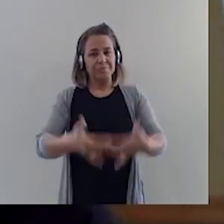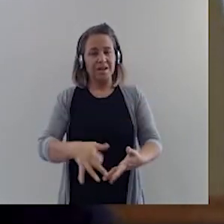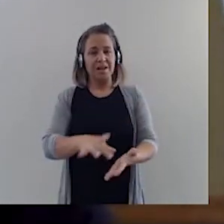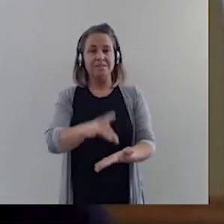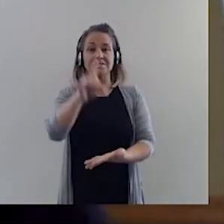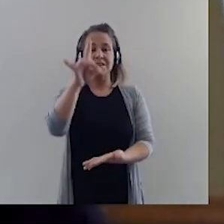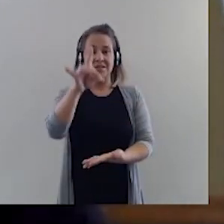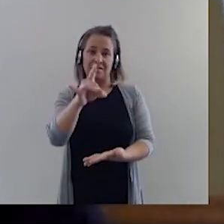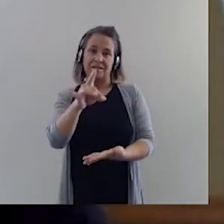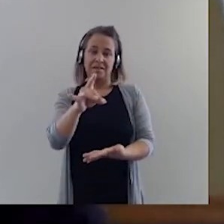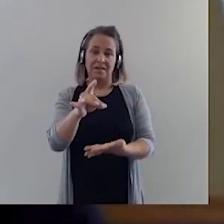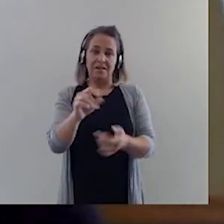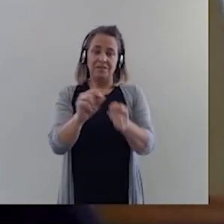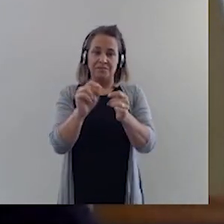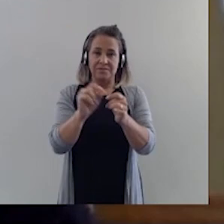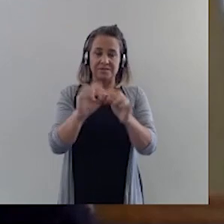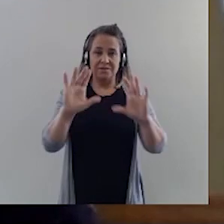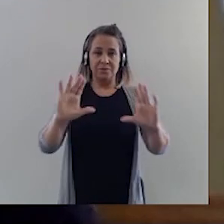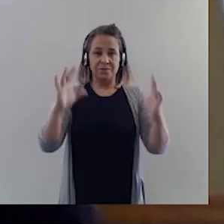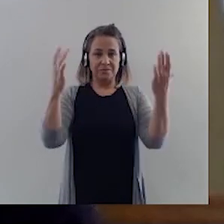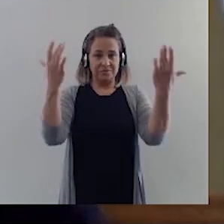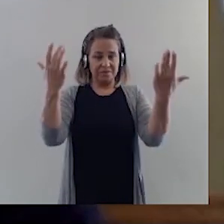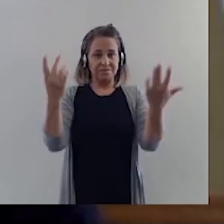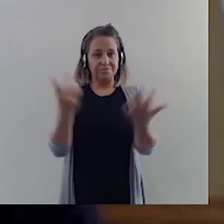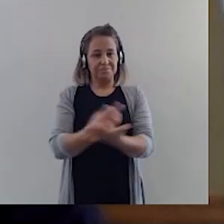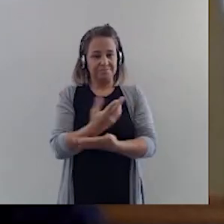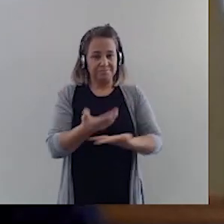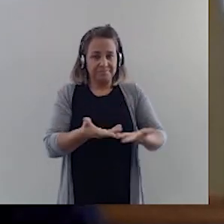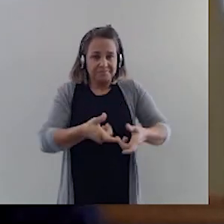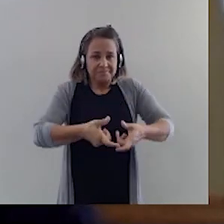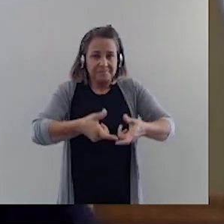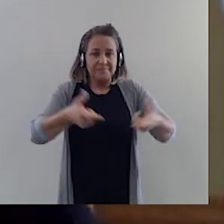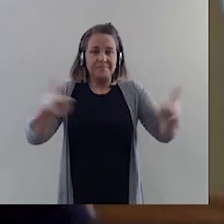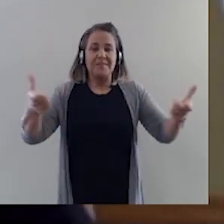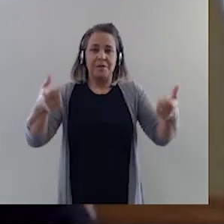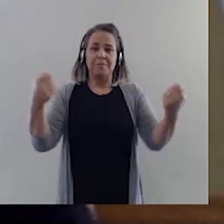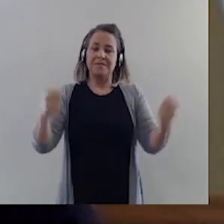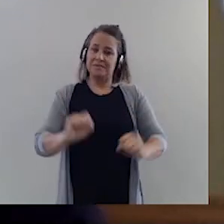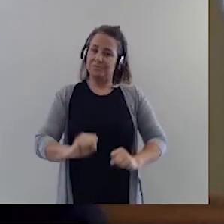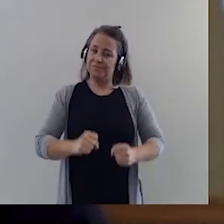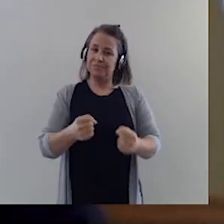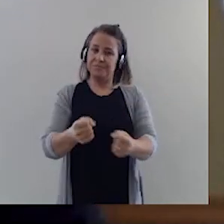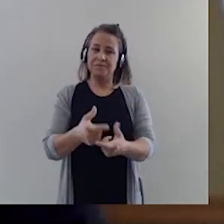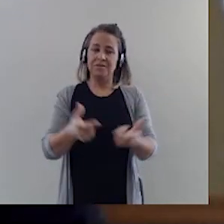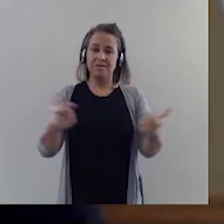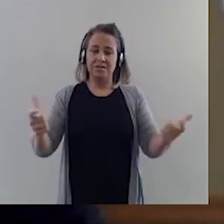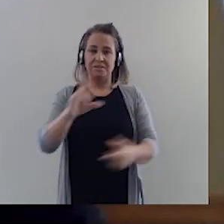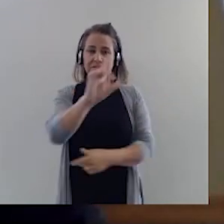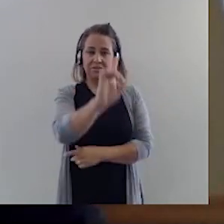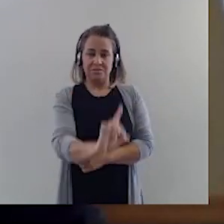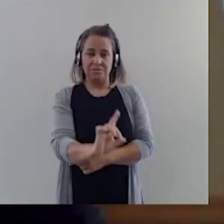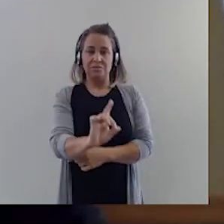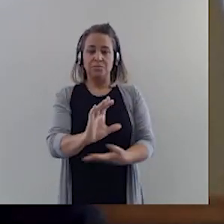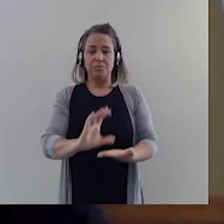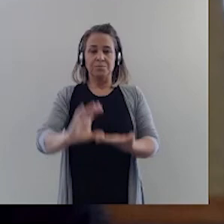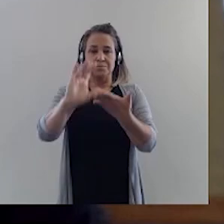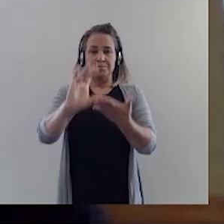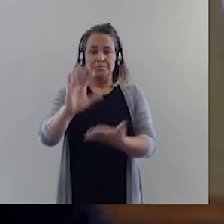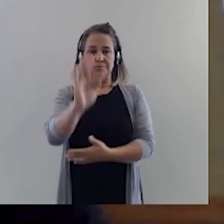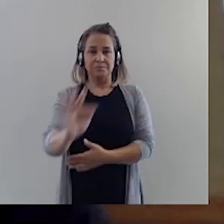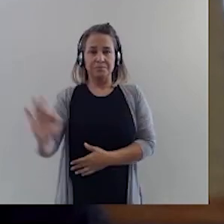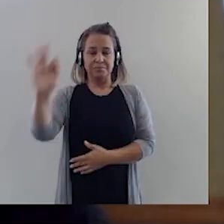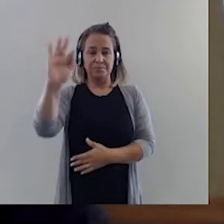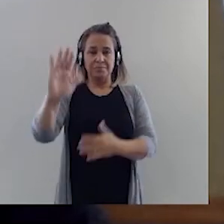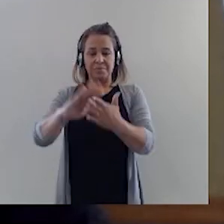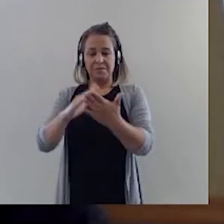destacar que a realização de um evento dessa grandeza requer um esforço muito grande da diretoria do Conselho Federal, da